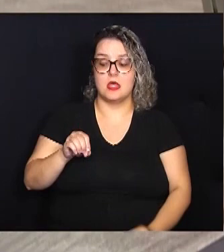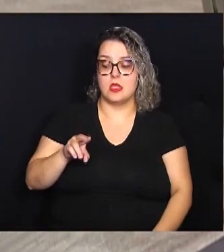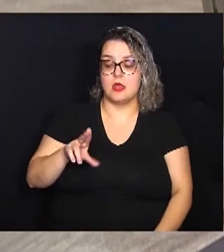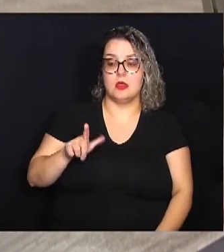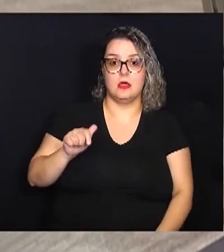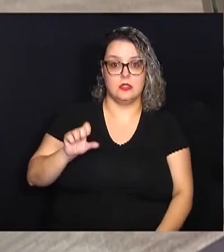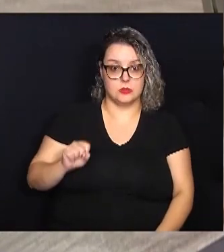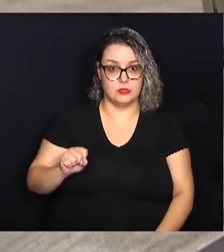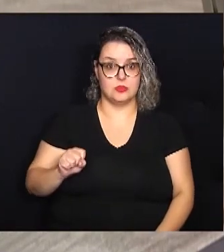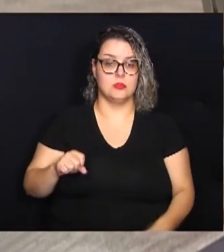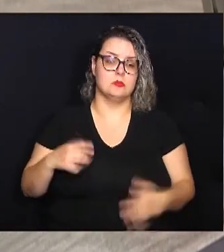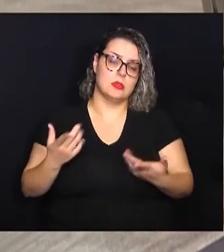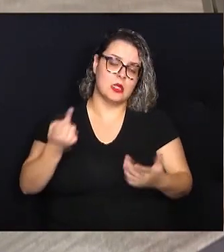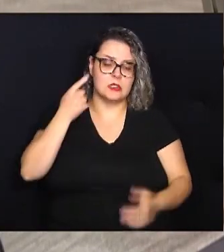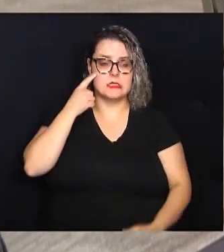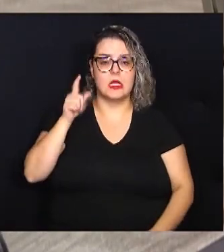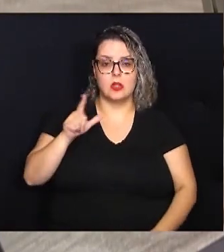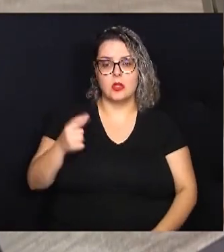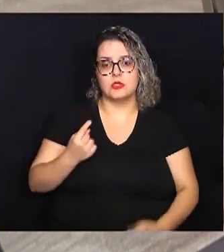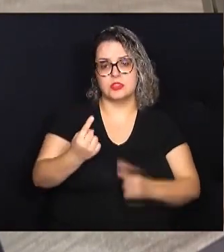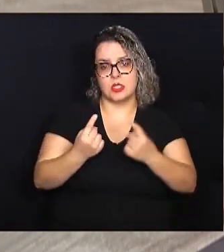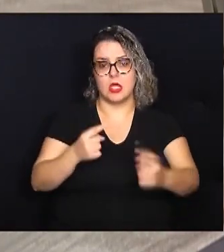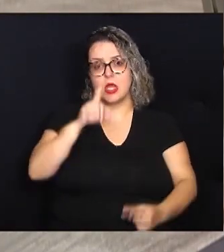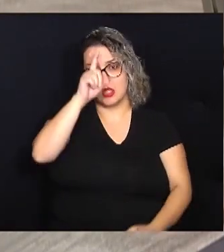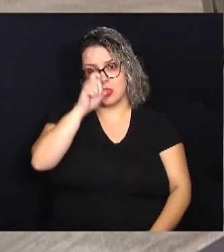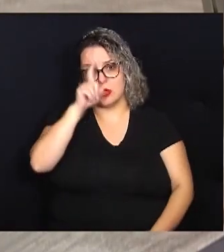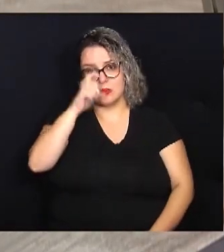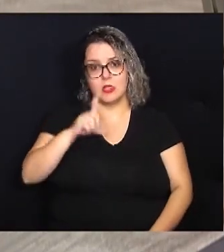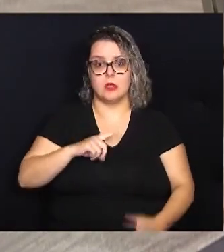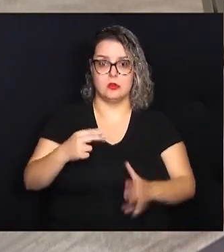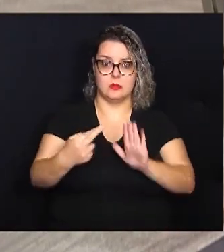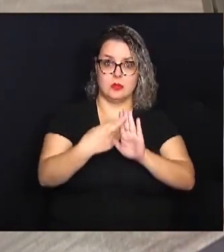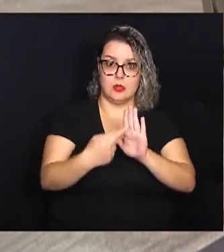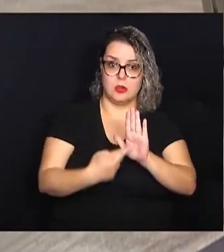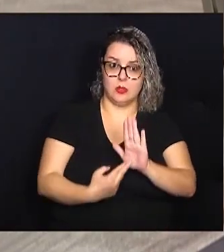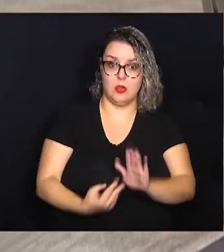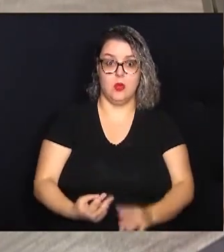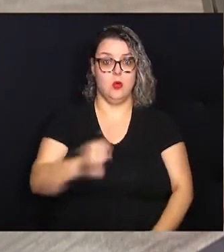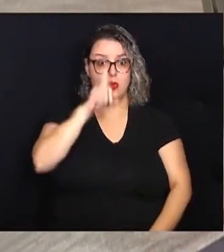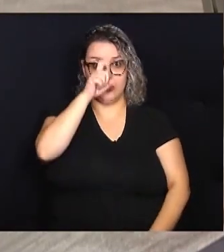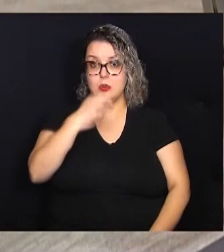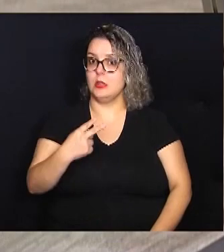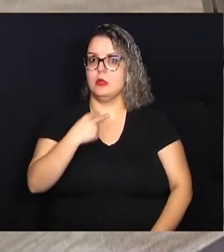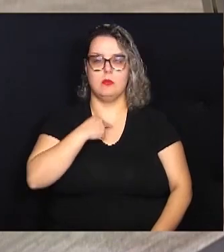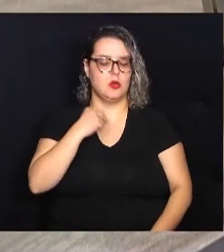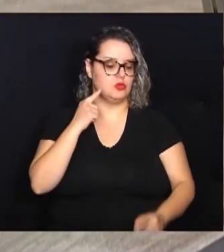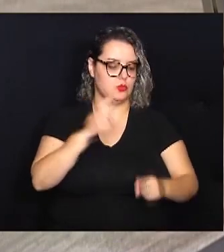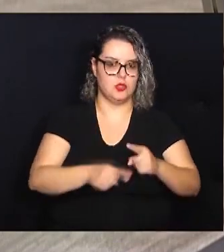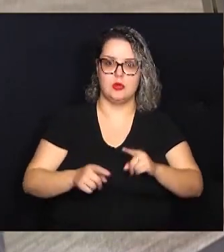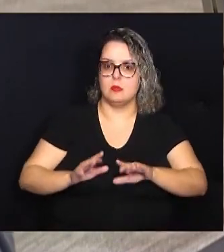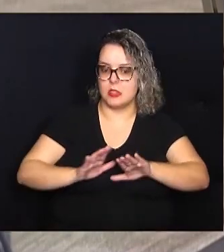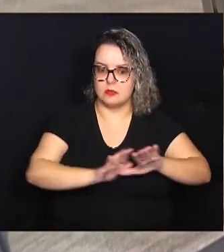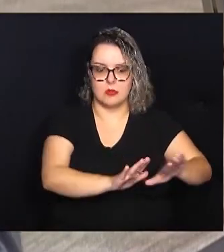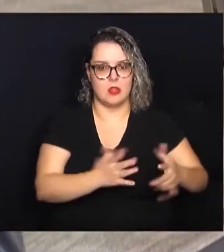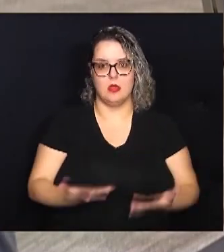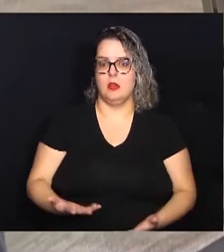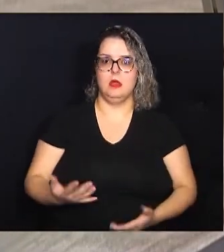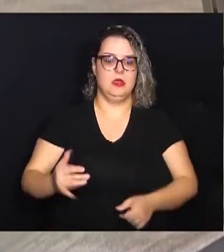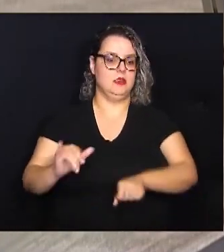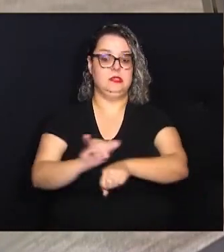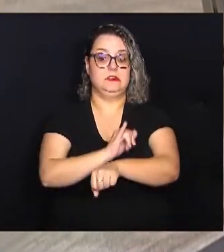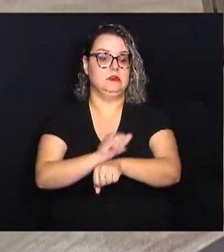tudo, mas é evidente que cada hospital acaba tendo um regramento. O que o hospital não pode é proibir, é impedir, é criar mecanismos para